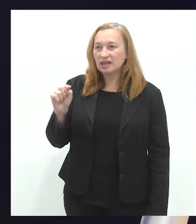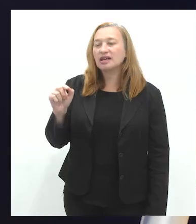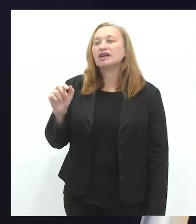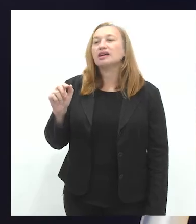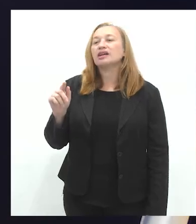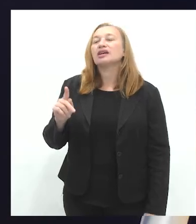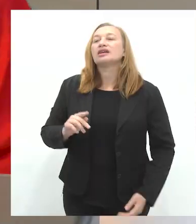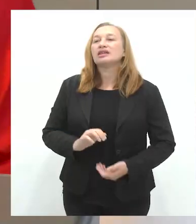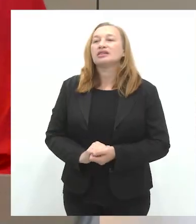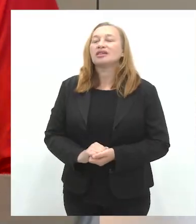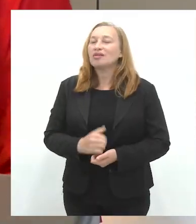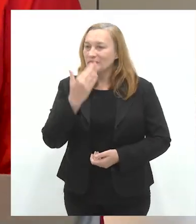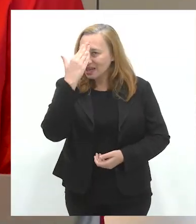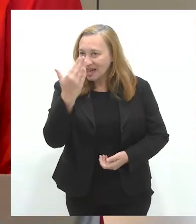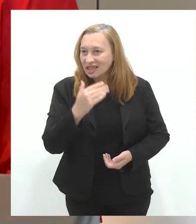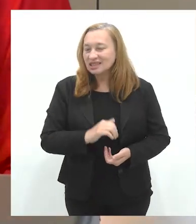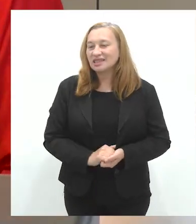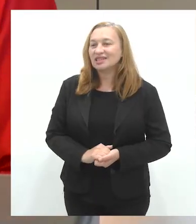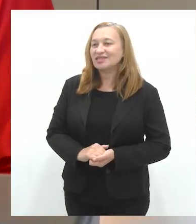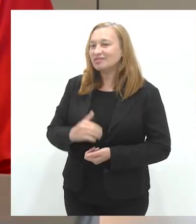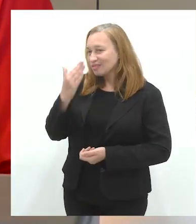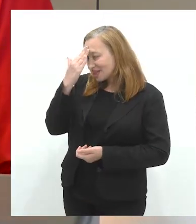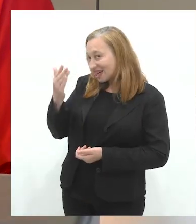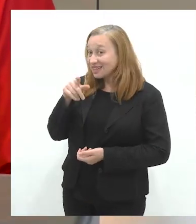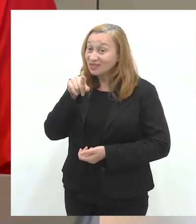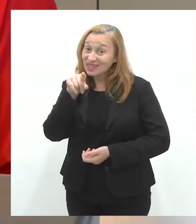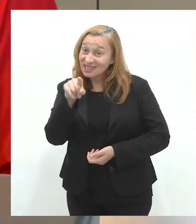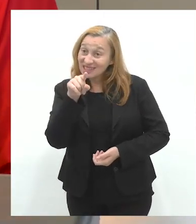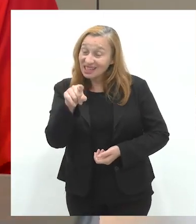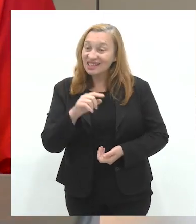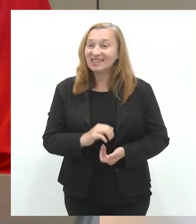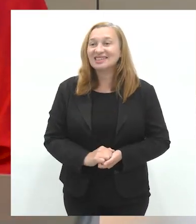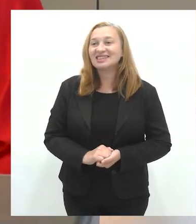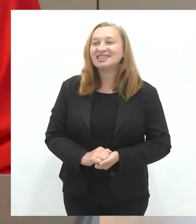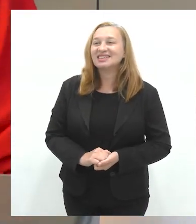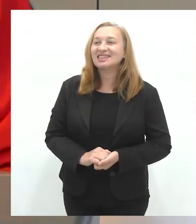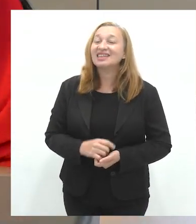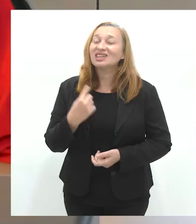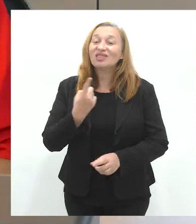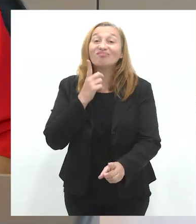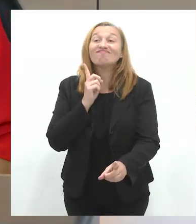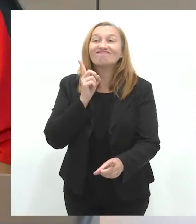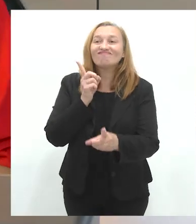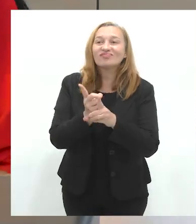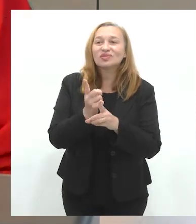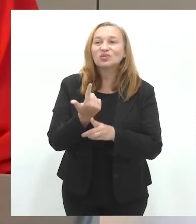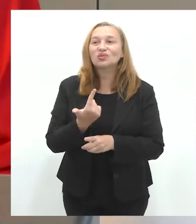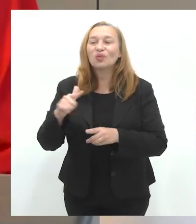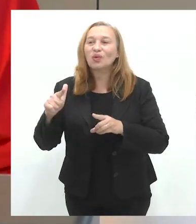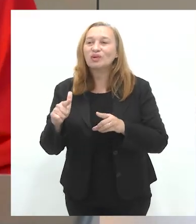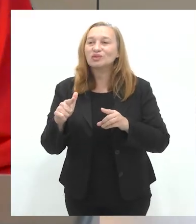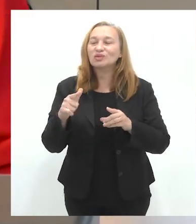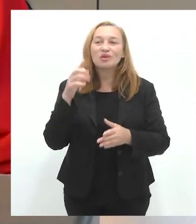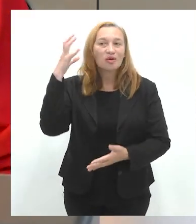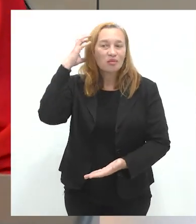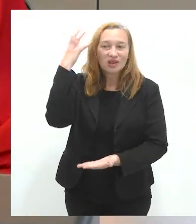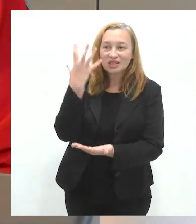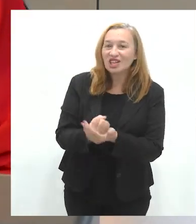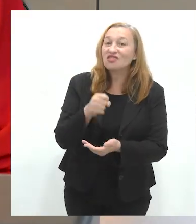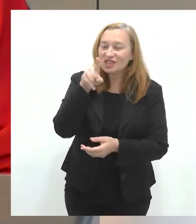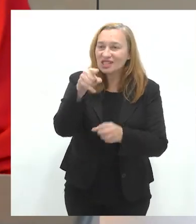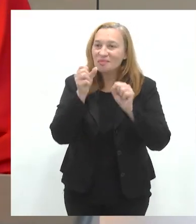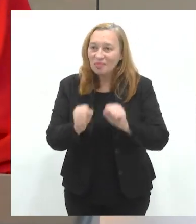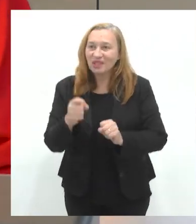tela para psicopedagoga. você acompanhar. Isso aí. Muito obrigada. Muito obrigado você. E a gente se encontra no